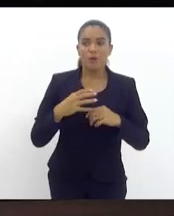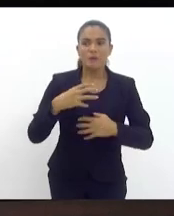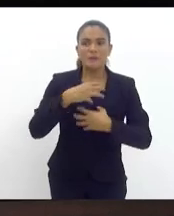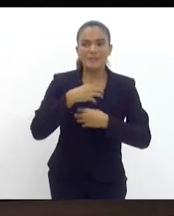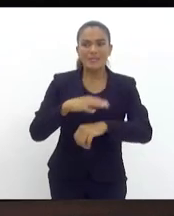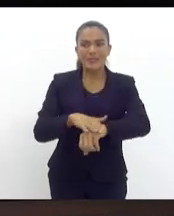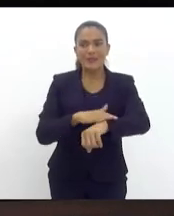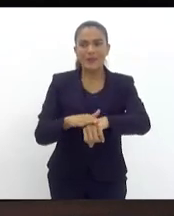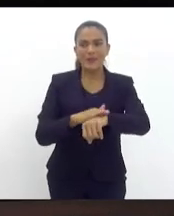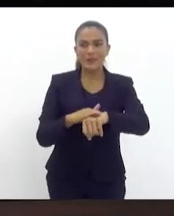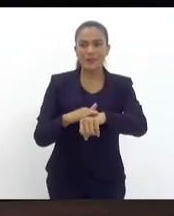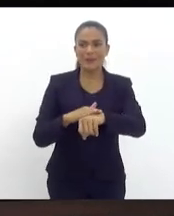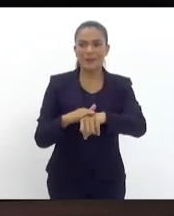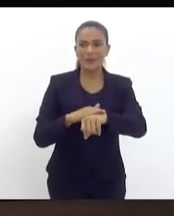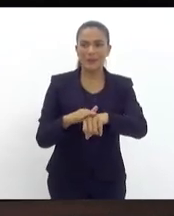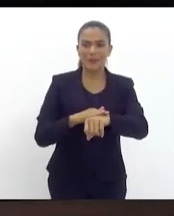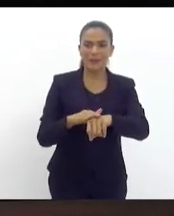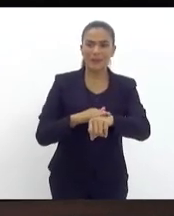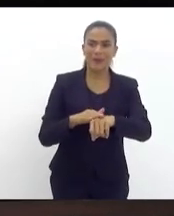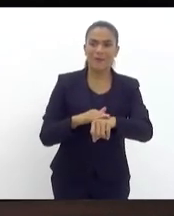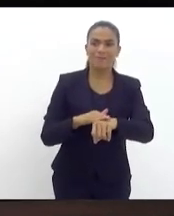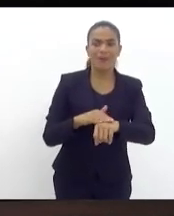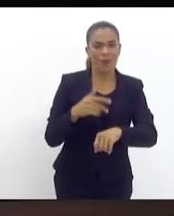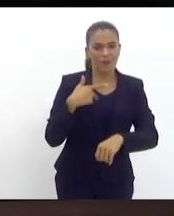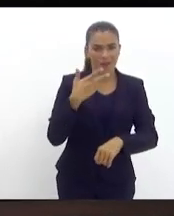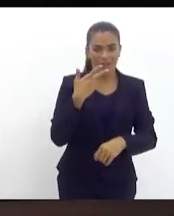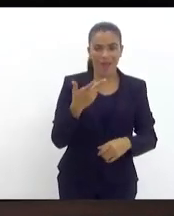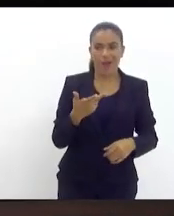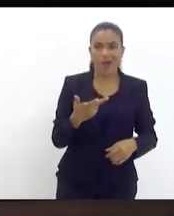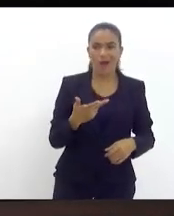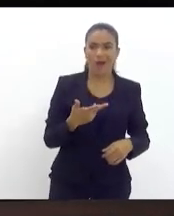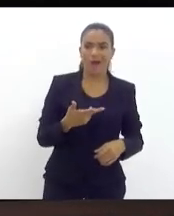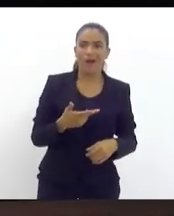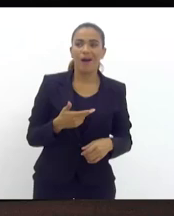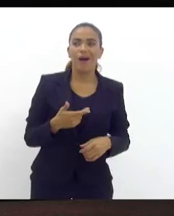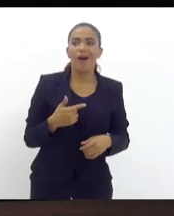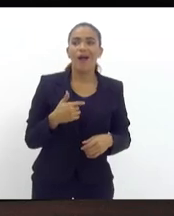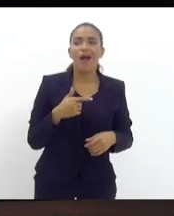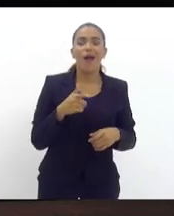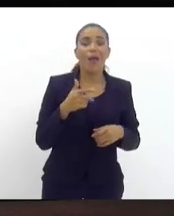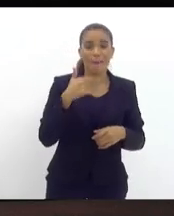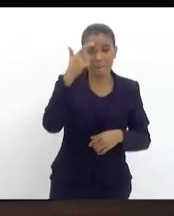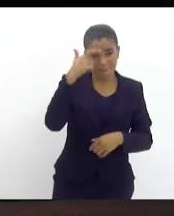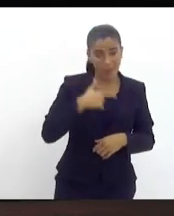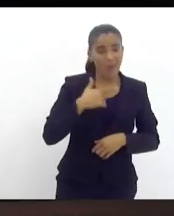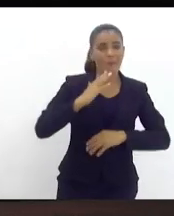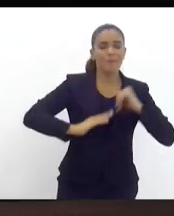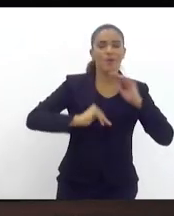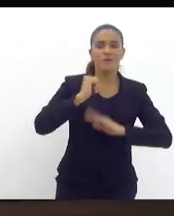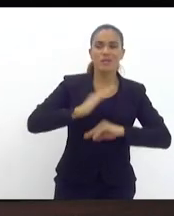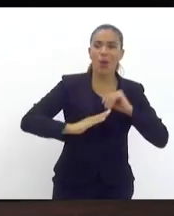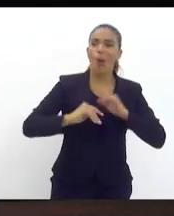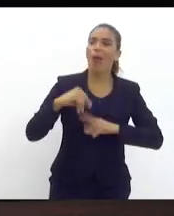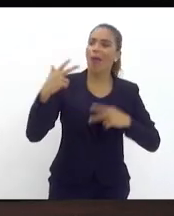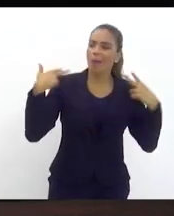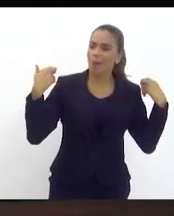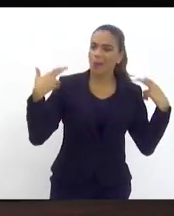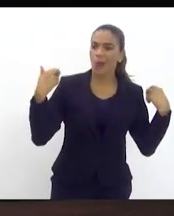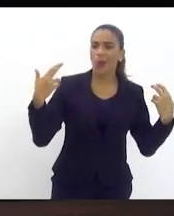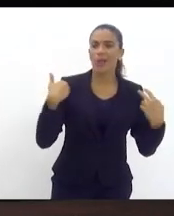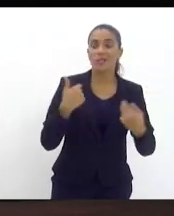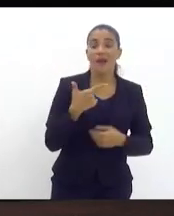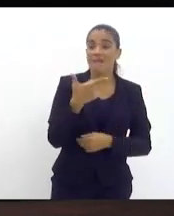na pele isso como eu acabei de falar aqui muito orgulho minha profissão é motorista de Kombi do transporte alternativo